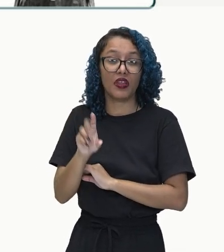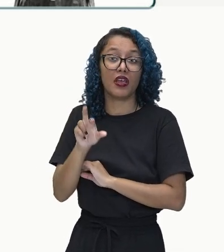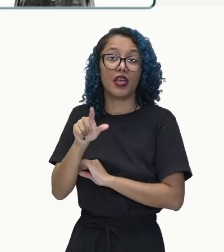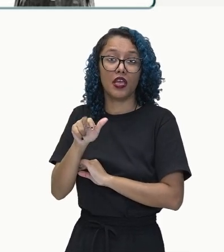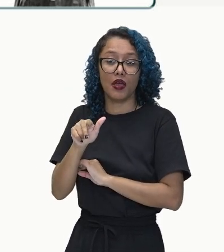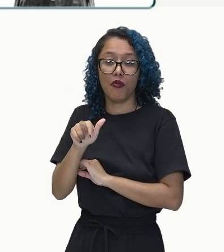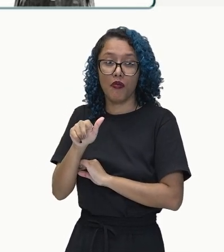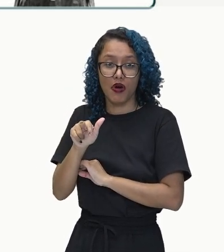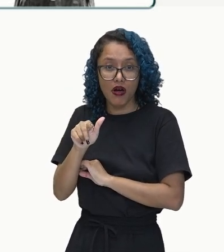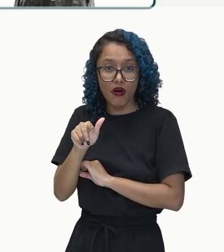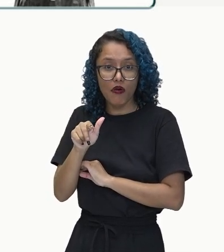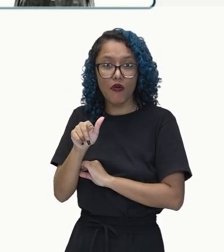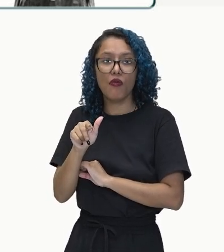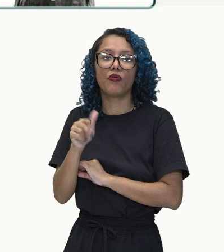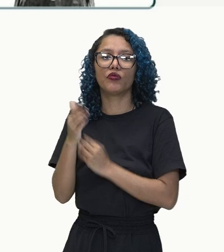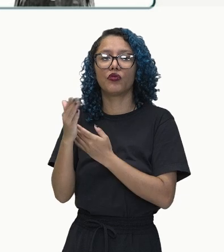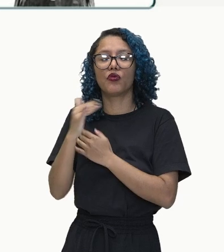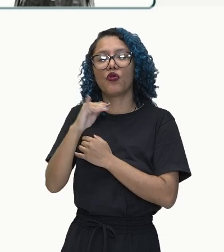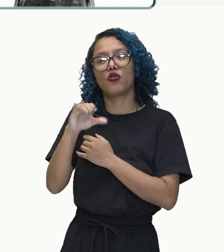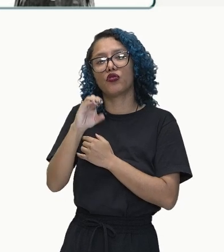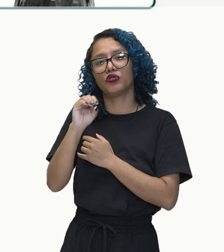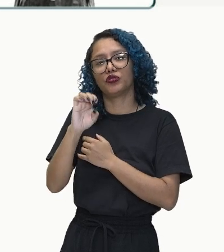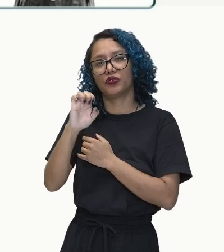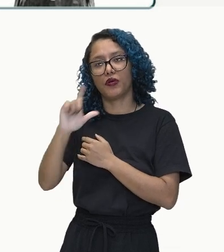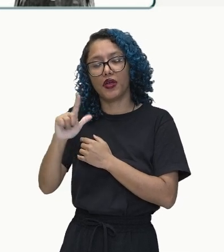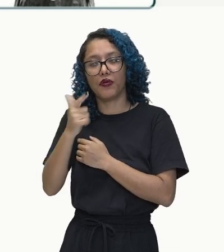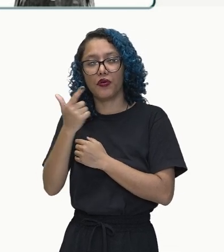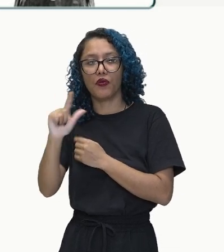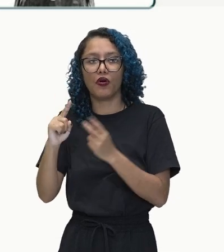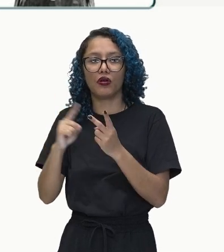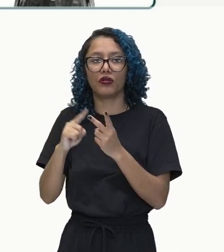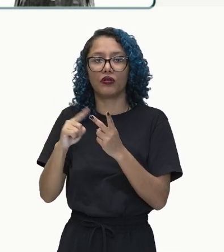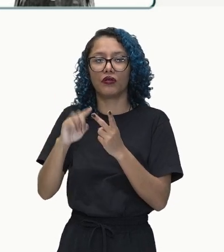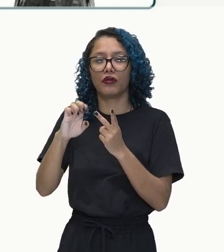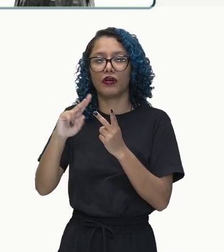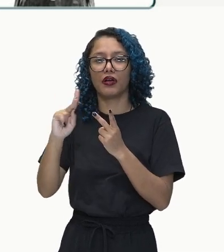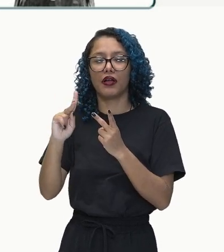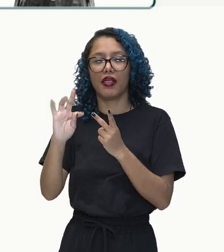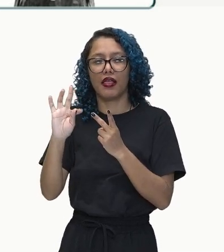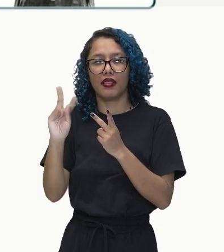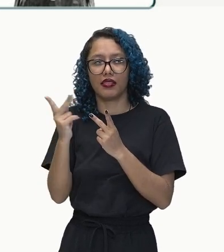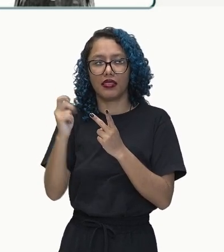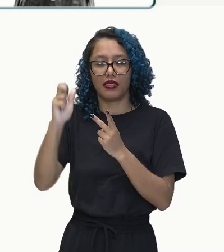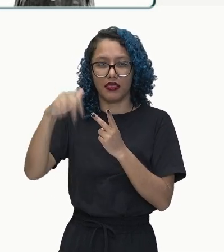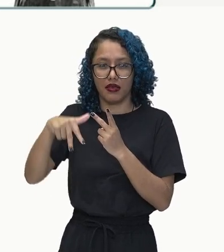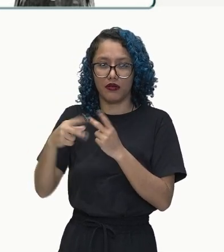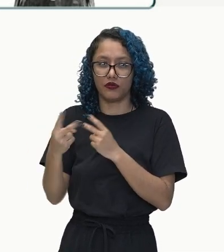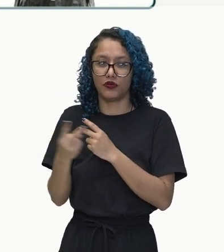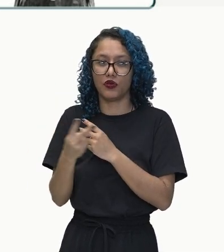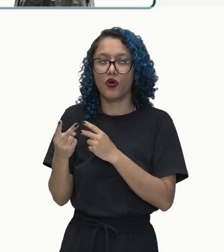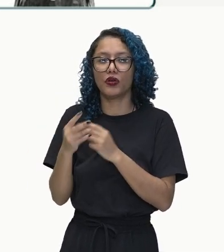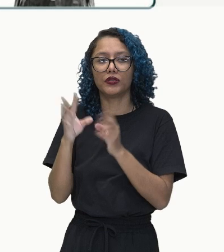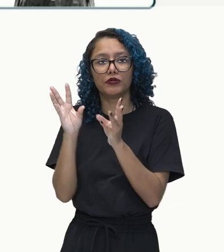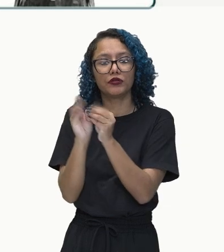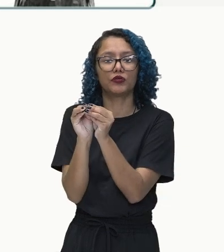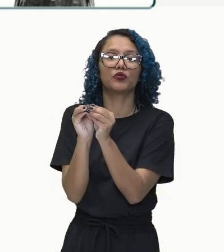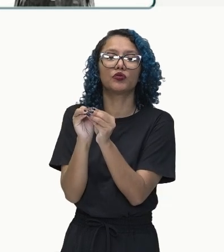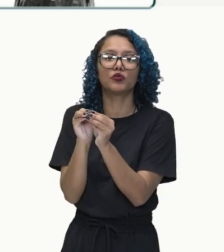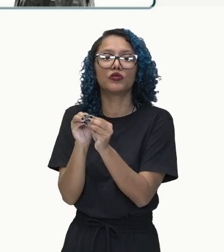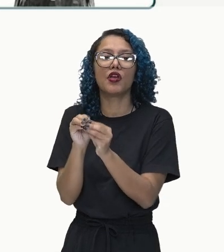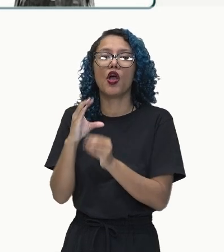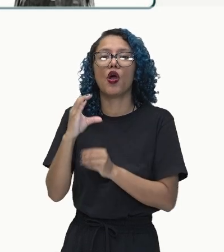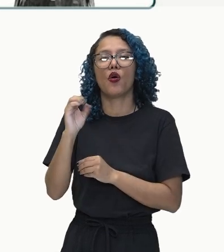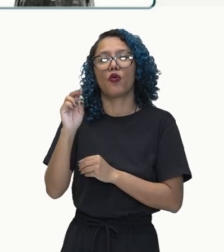irmãos Joel e Ethan Coen, conhecido como os irmãos Coen, né? Então, são esses diretores desse